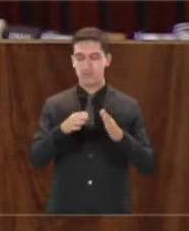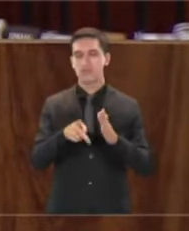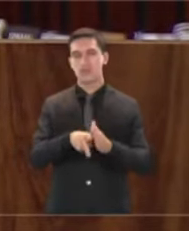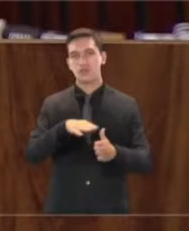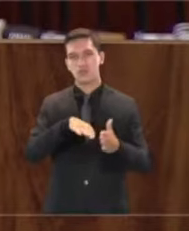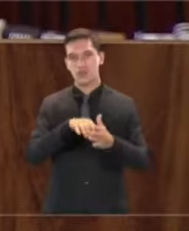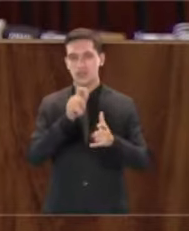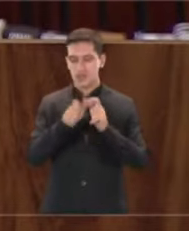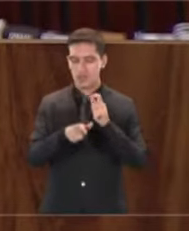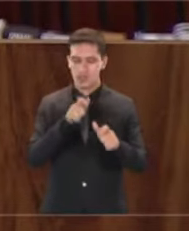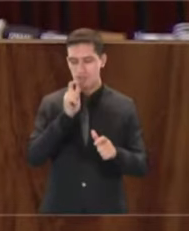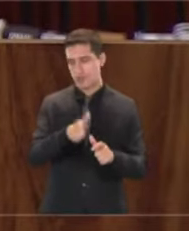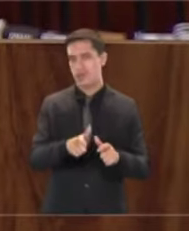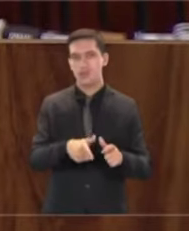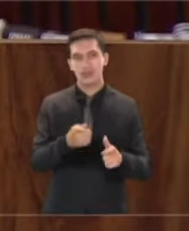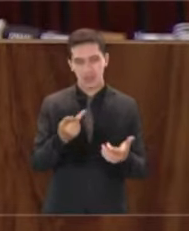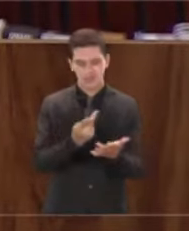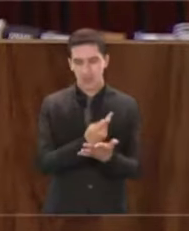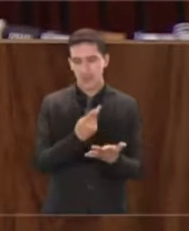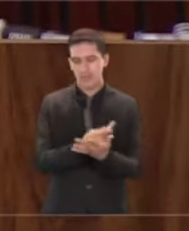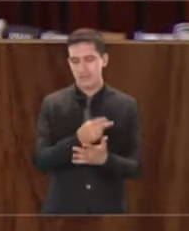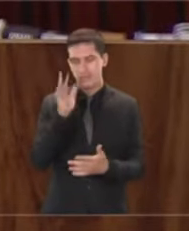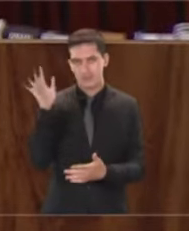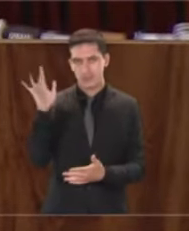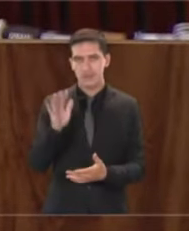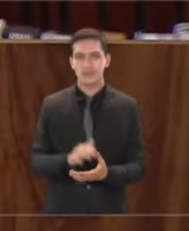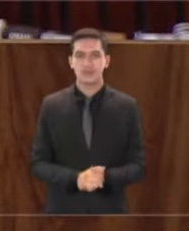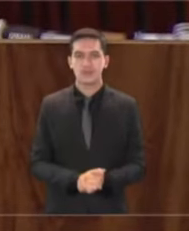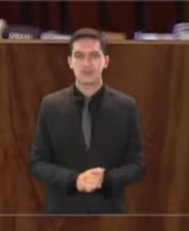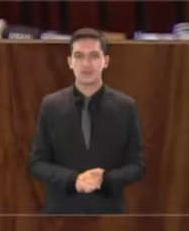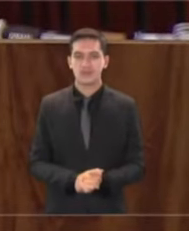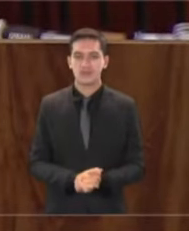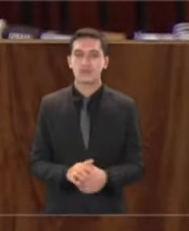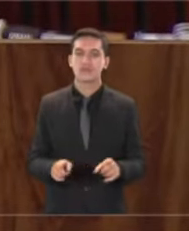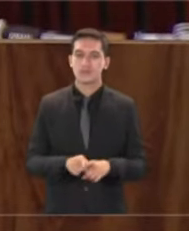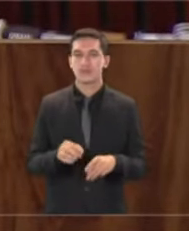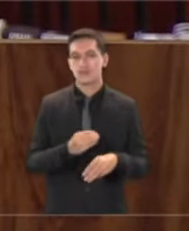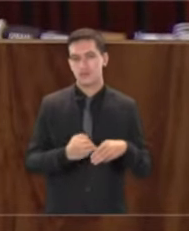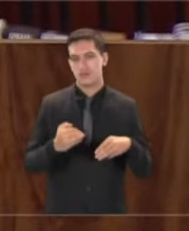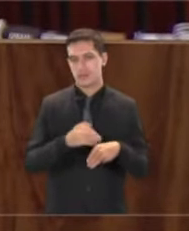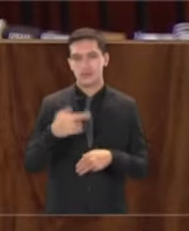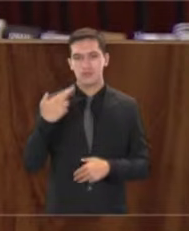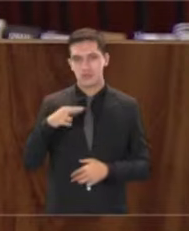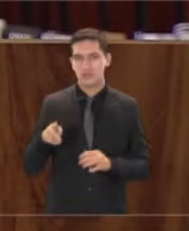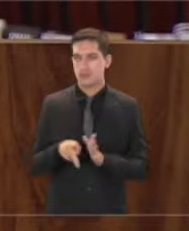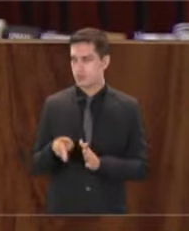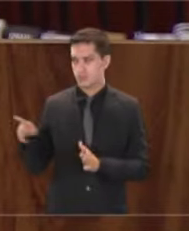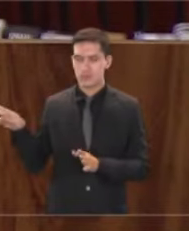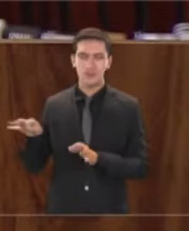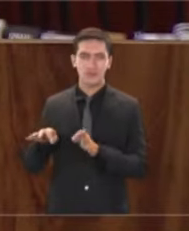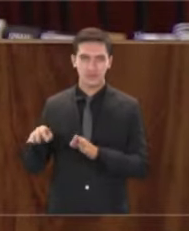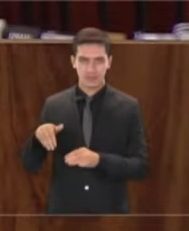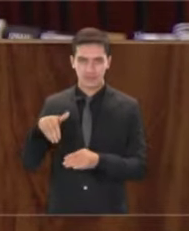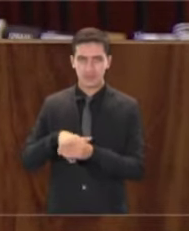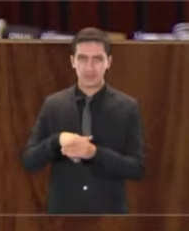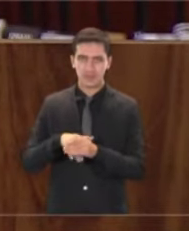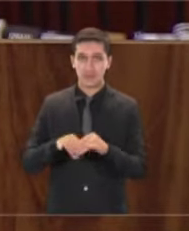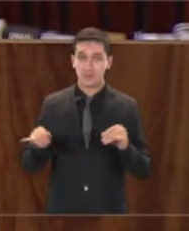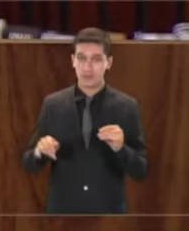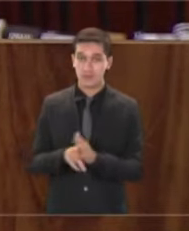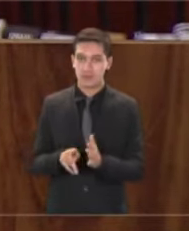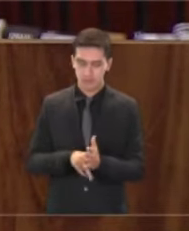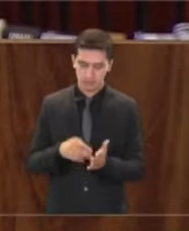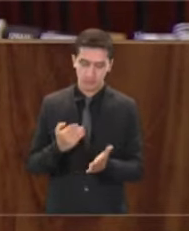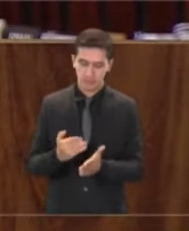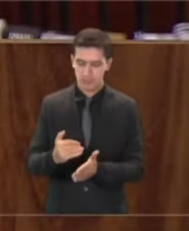dessas críticas, dessas injustas compreensões. O eminente relator, em seu laborioso voto, concluiu pela